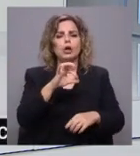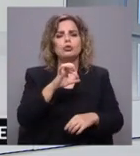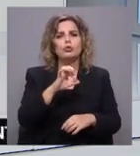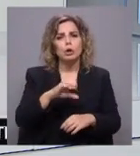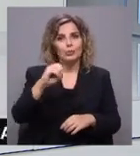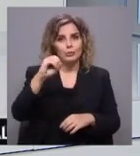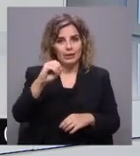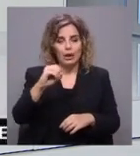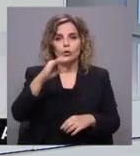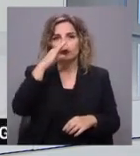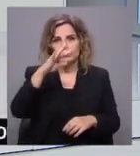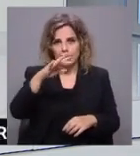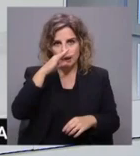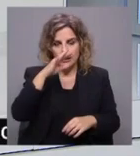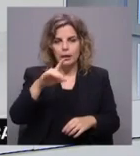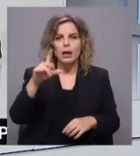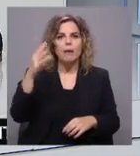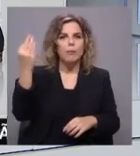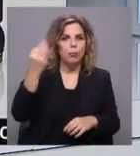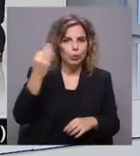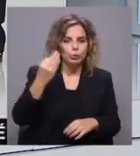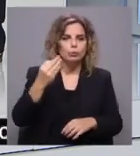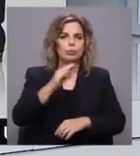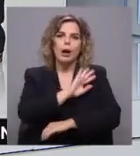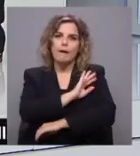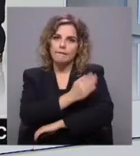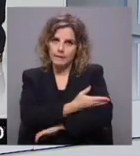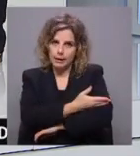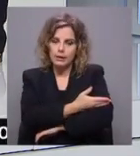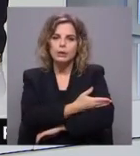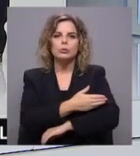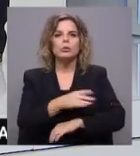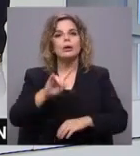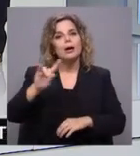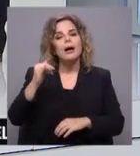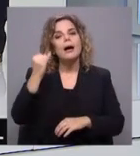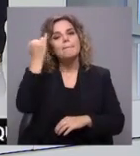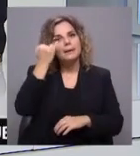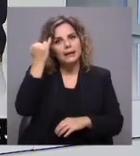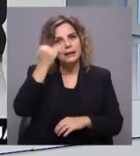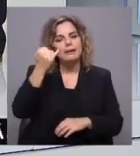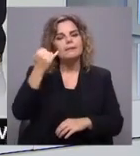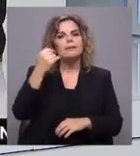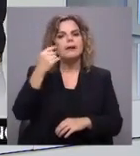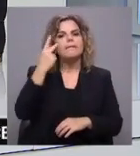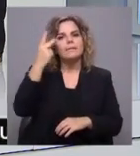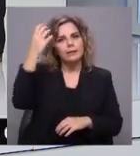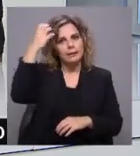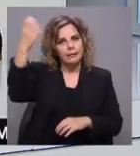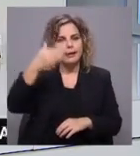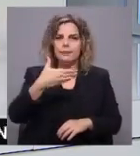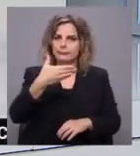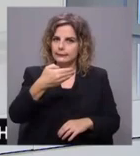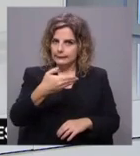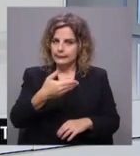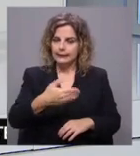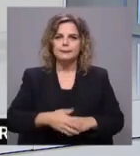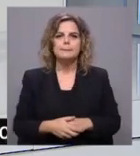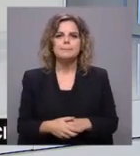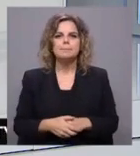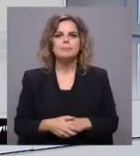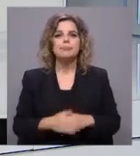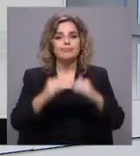previstos para Viana do Castelo, para o Porto e para Aveiro, no interior Bragança e Vila Real com 17 graus. Para a